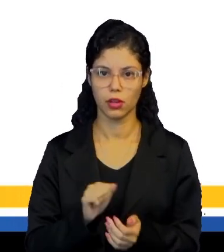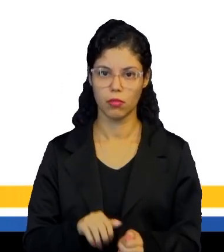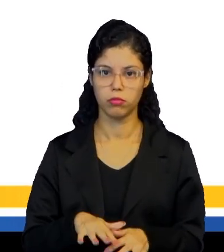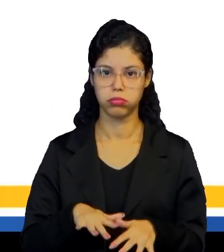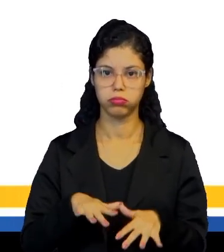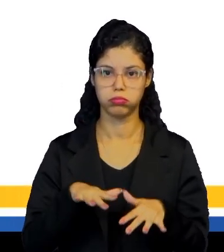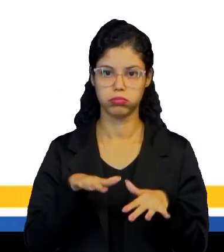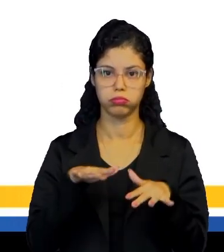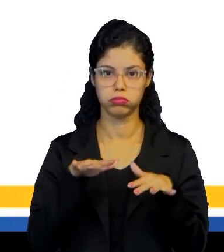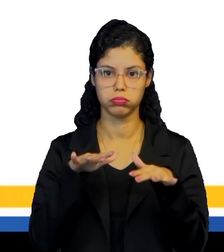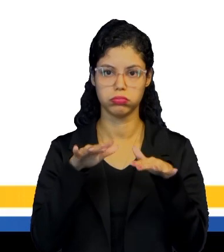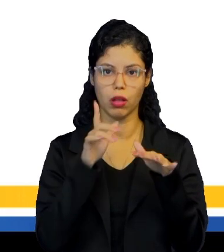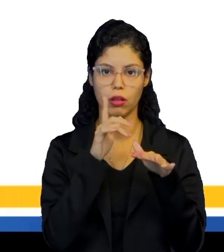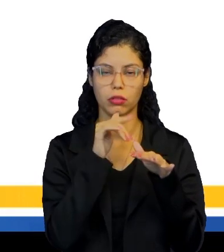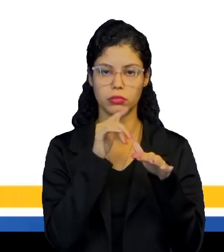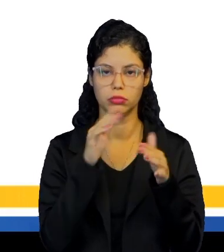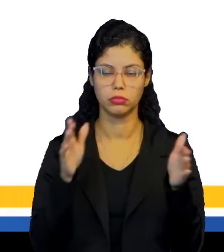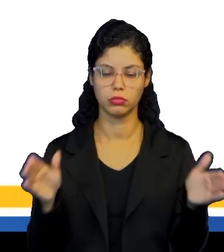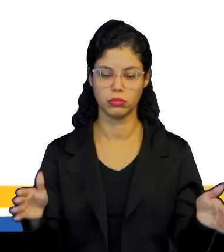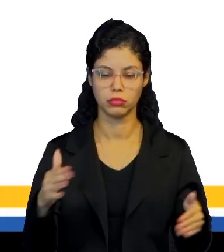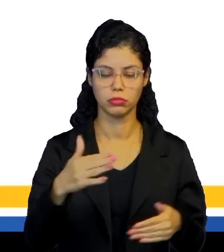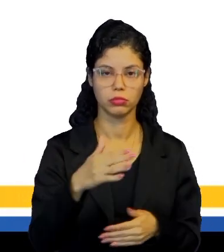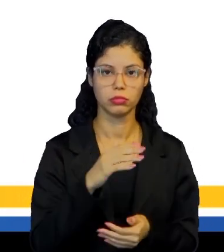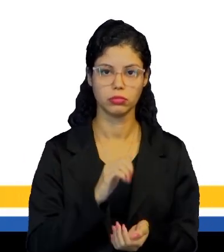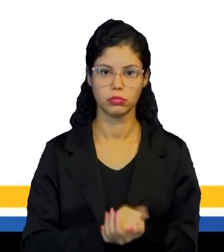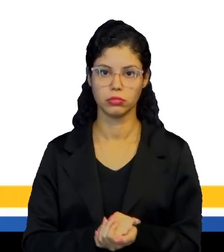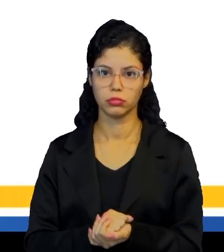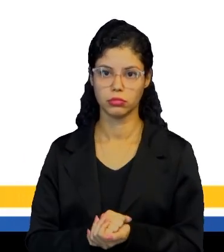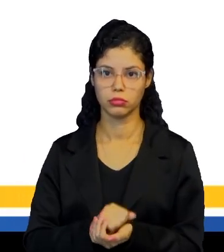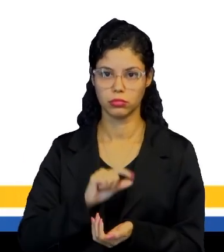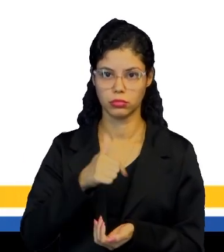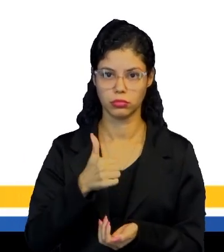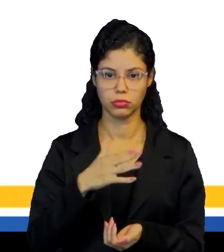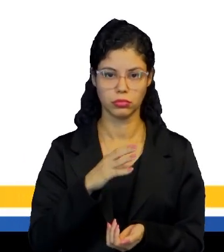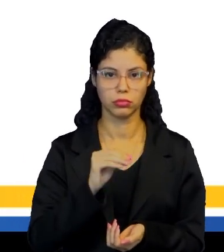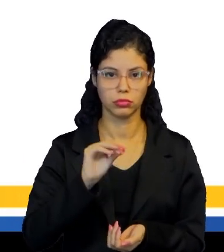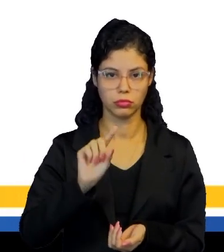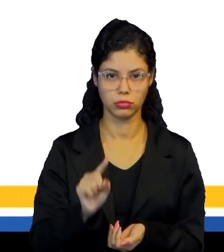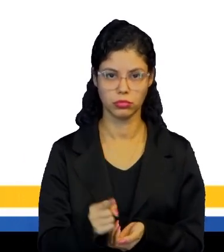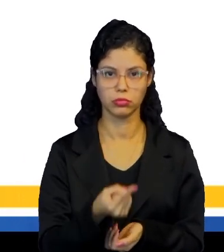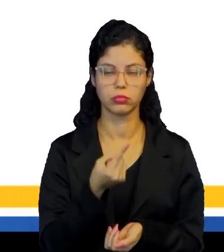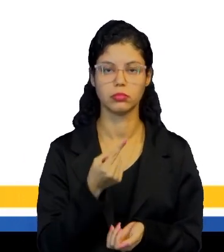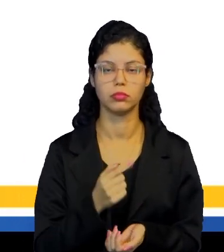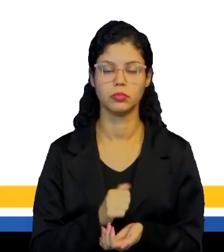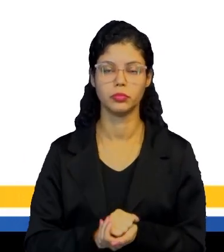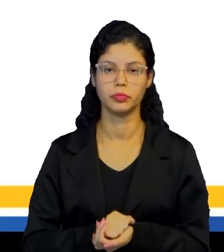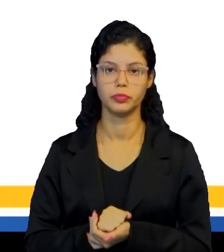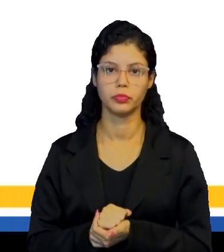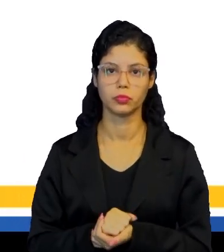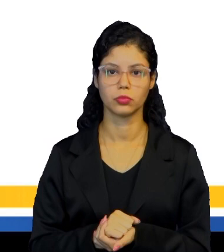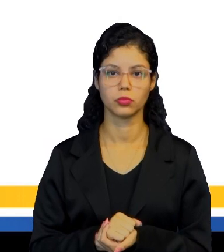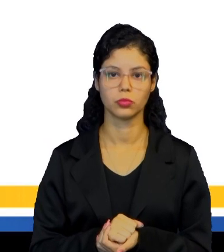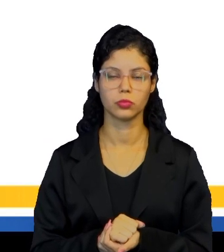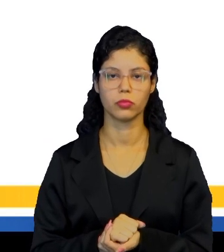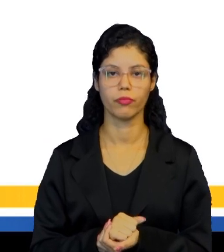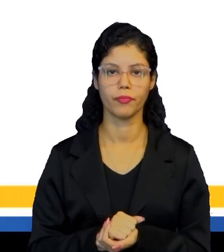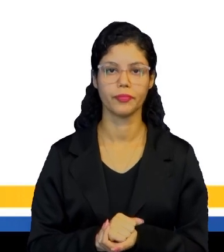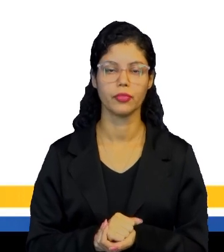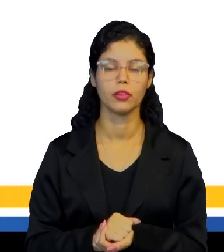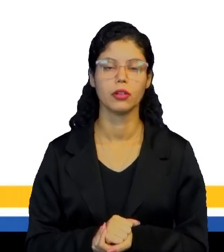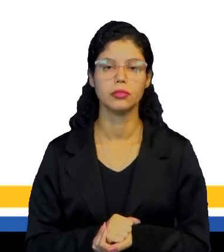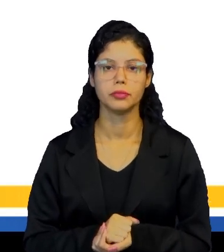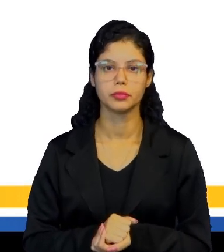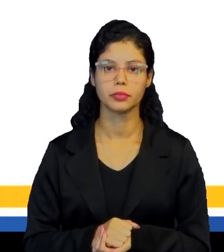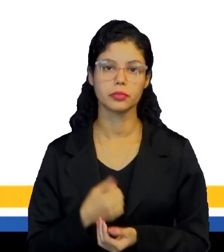a Tá leva para encher uma caixa de 10.000 l a bom Então olha